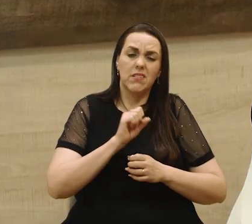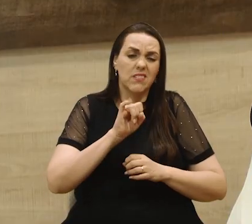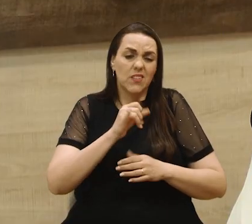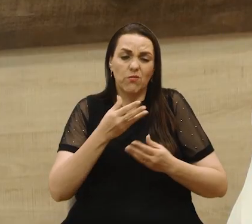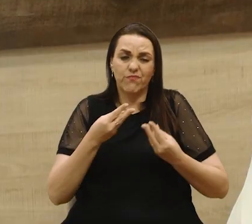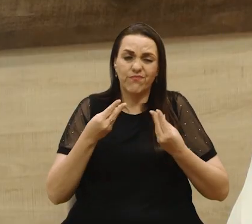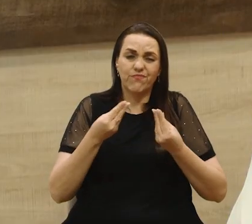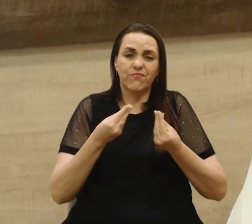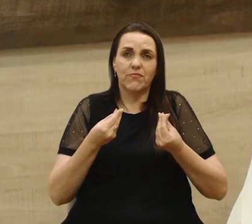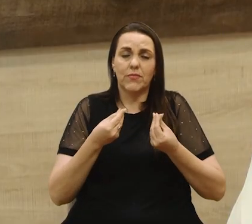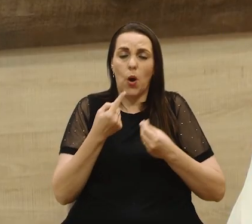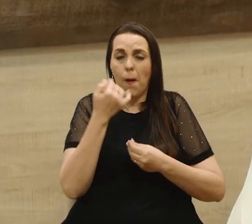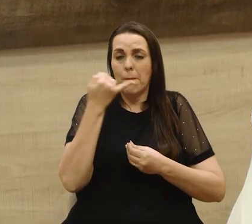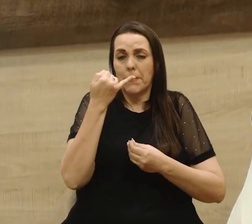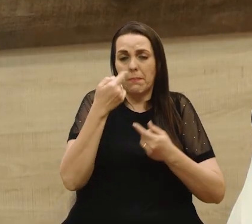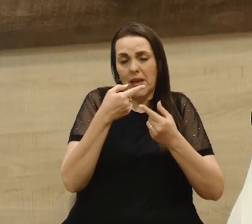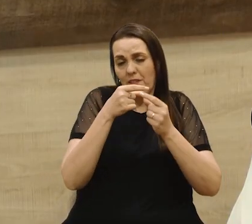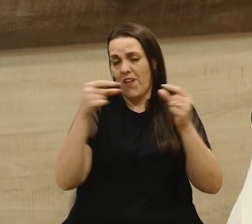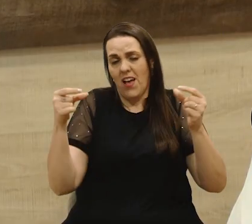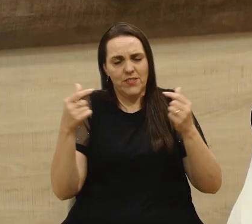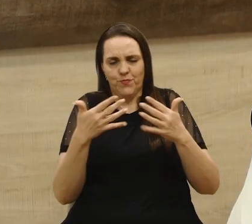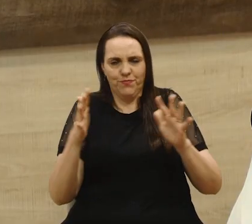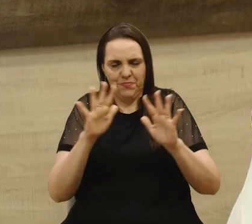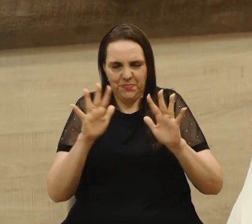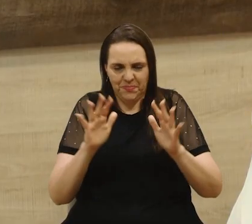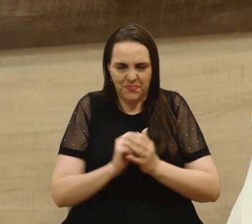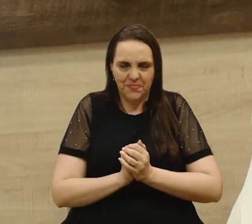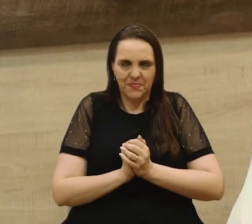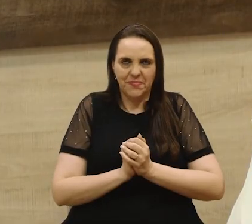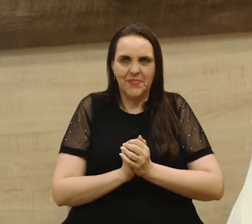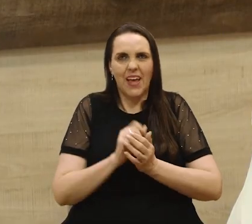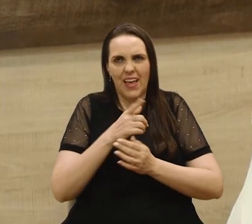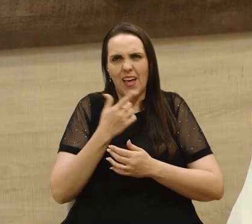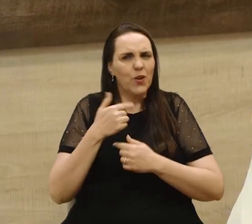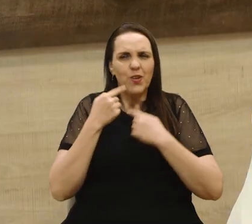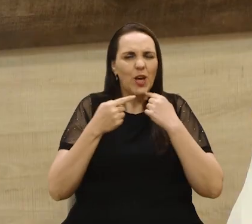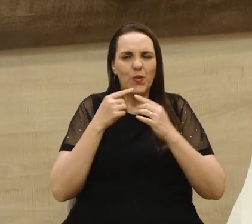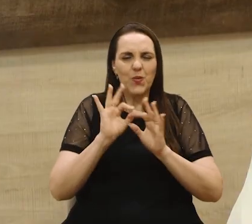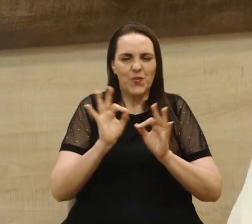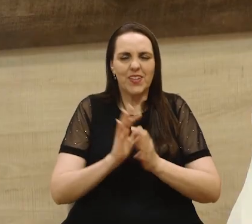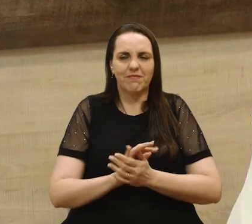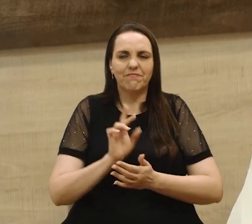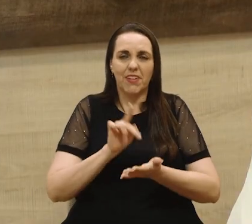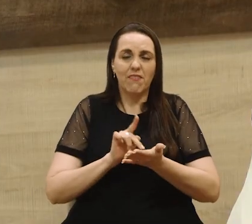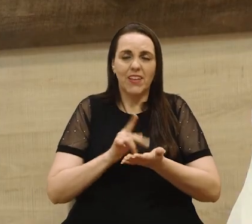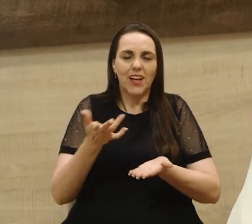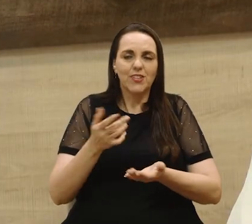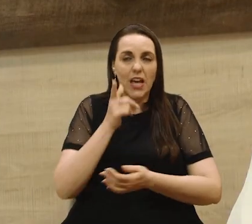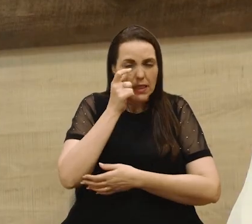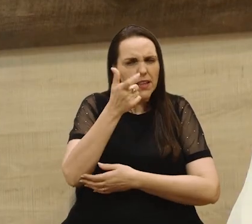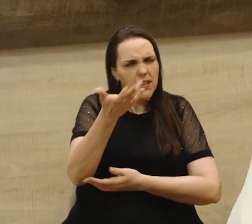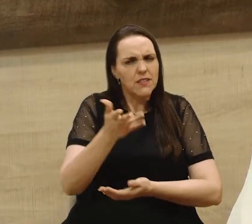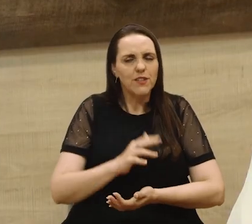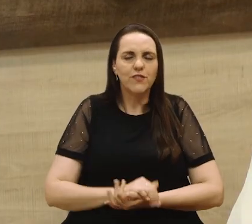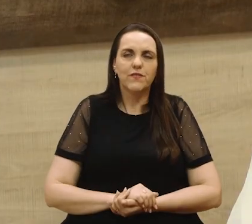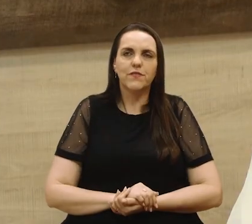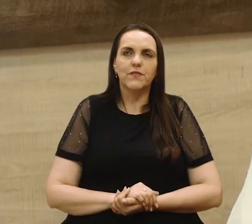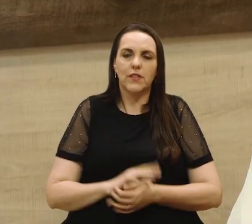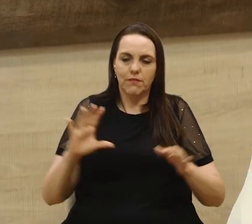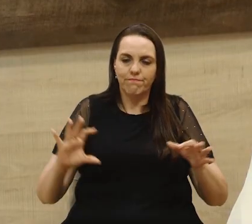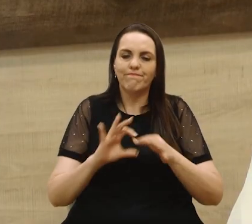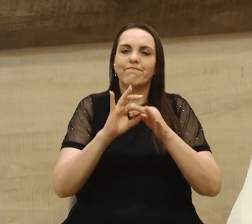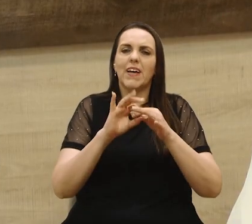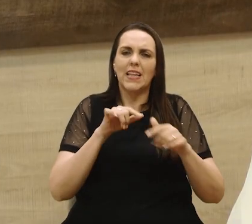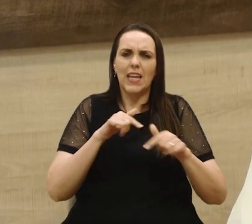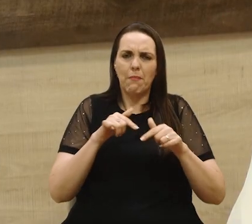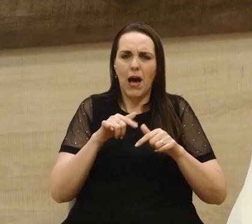cara não sai da primeira frase. Não, sem dúvida. É interessante isso, né? É uma coisa que a gente